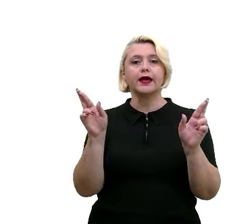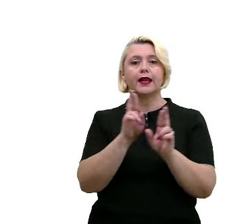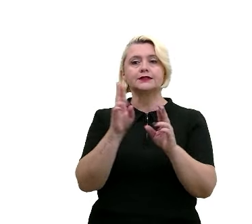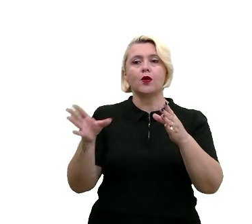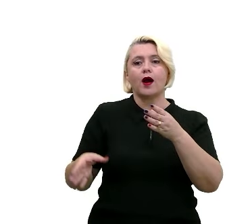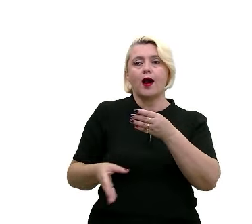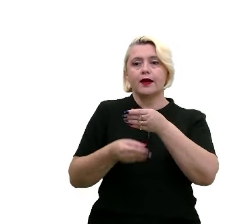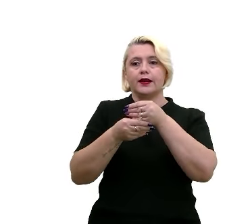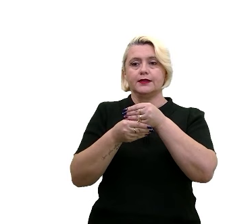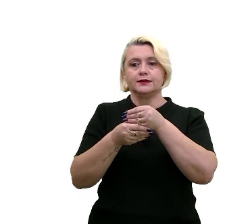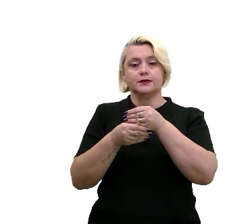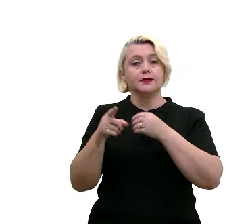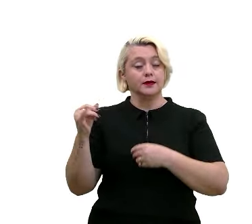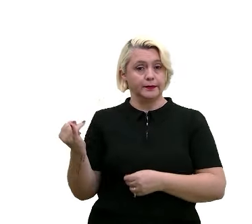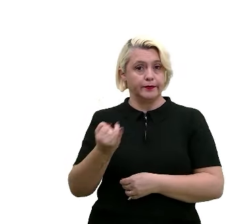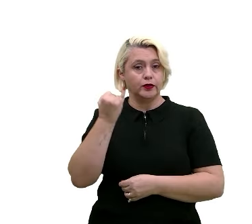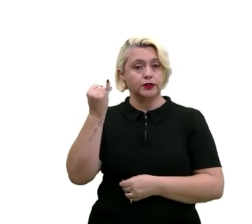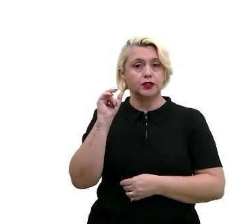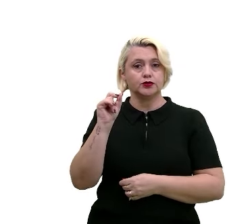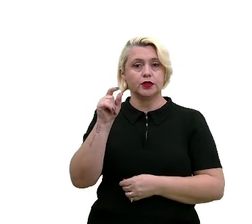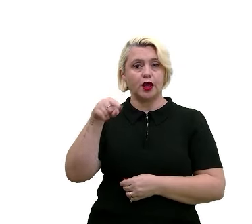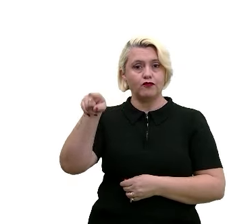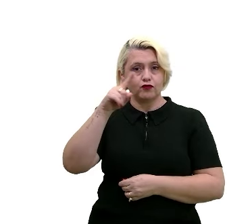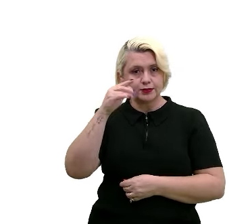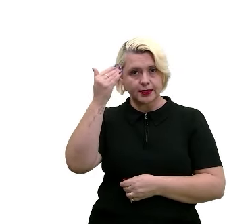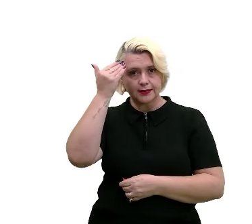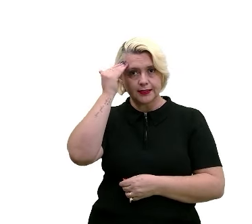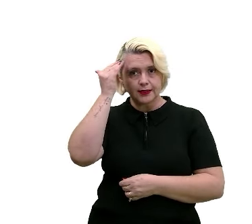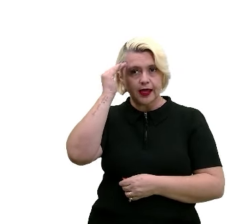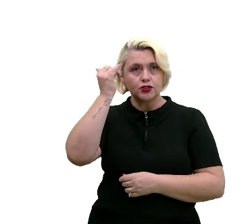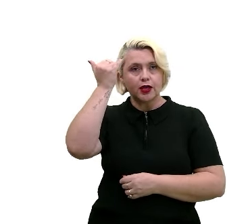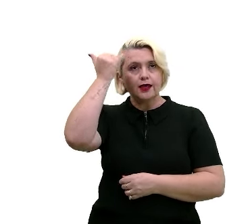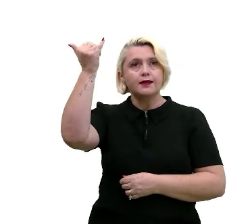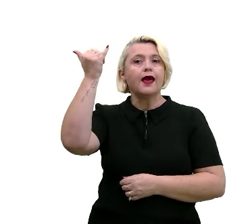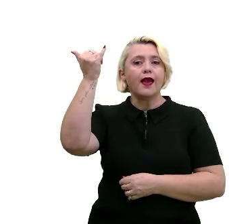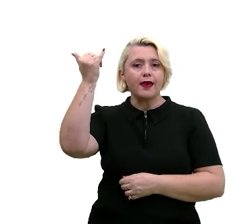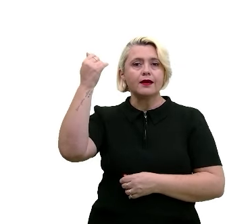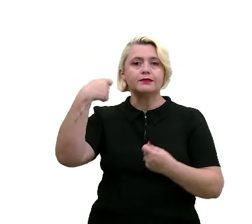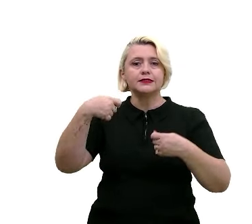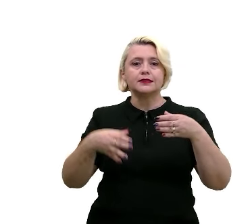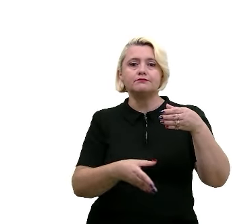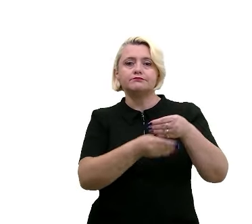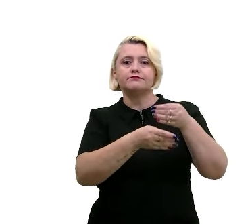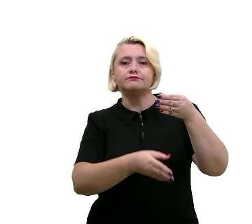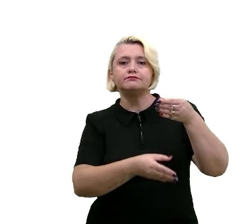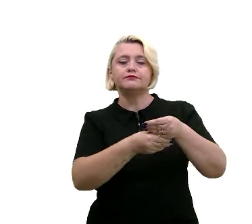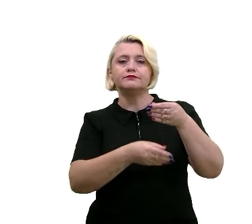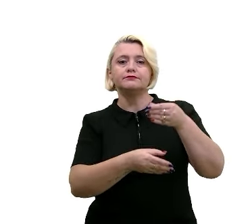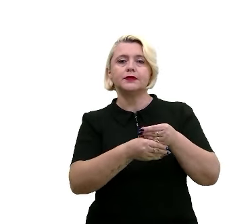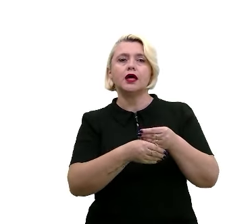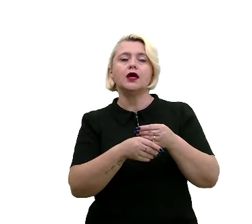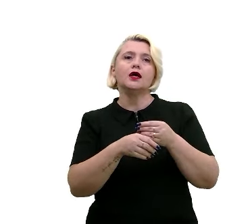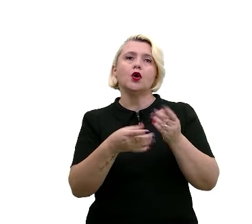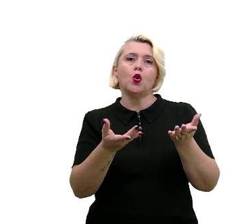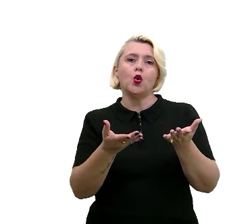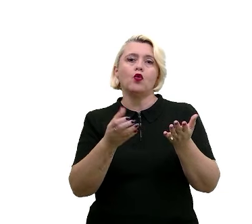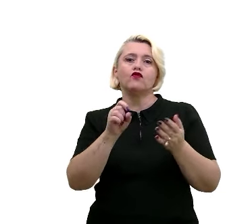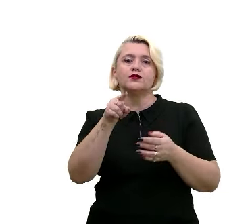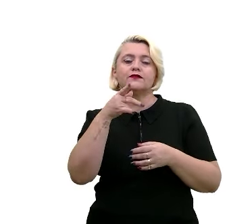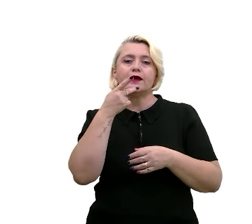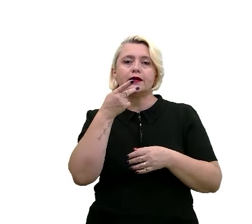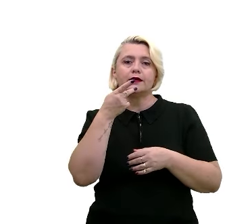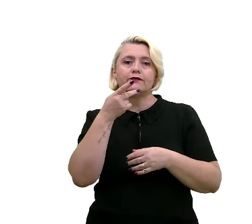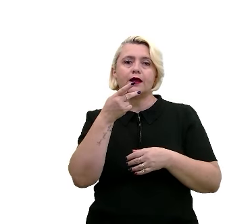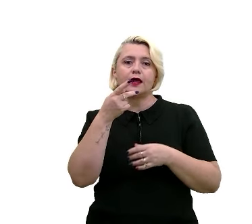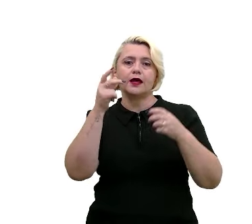acréscimo. Aqui é muito importante quando você tem ideias que você precisa acrescentar ou que você vai trabalhar uma lista